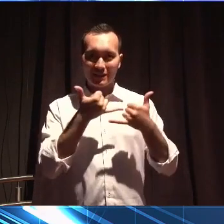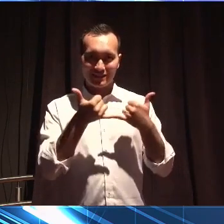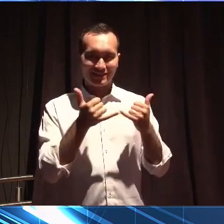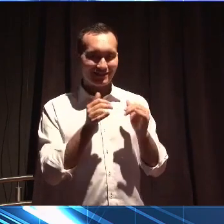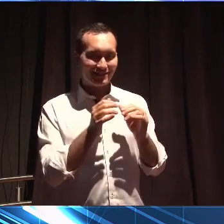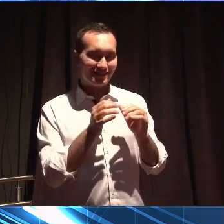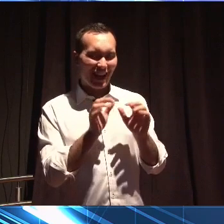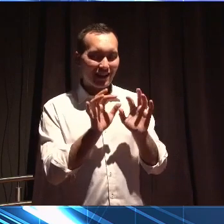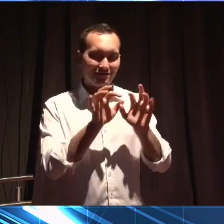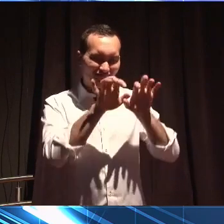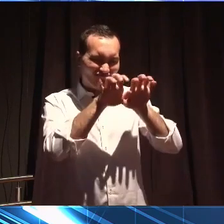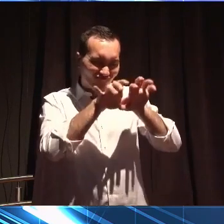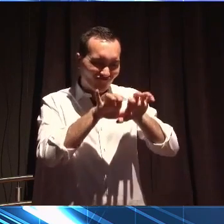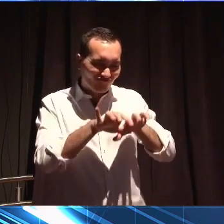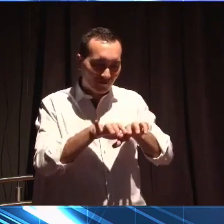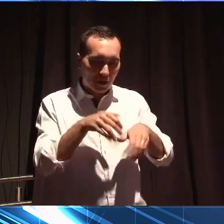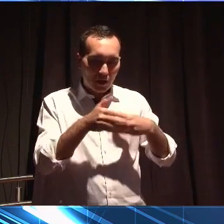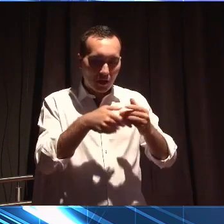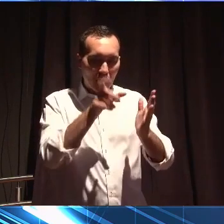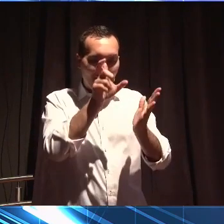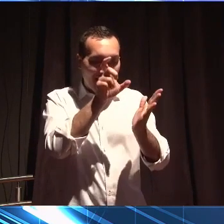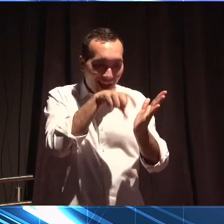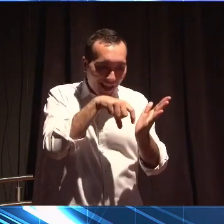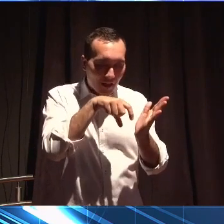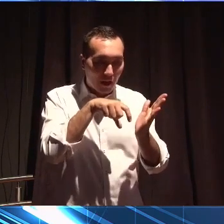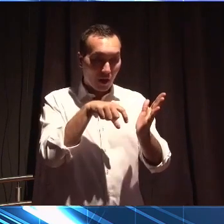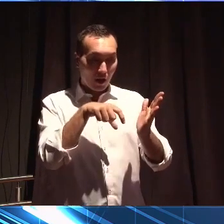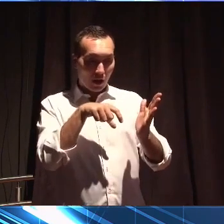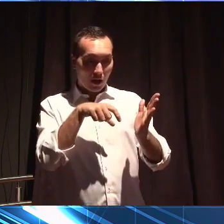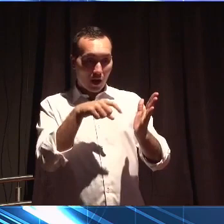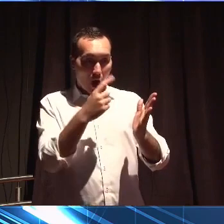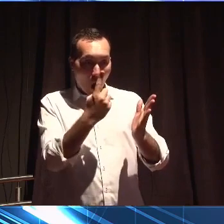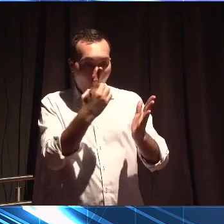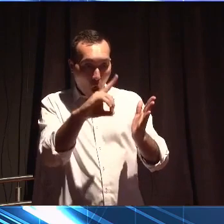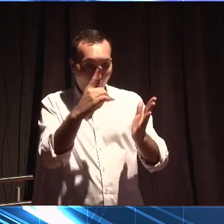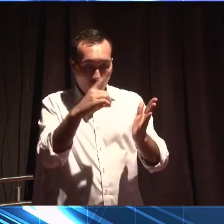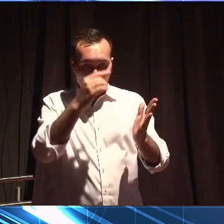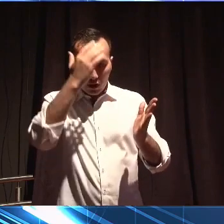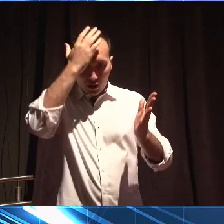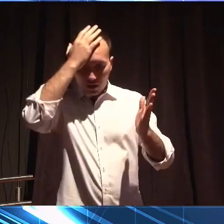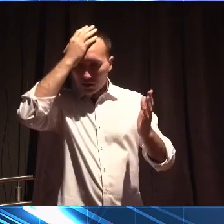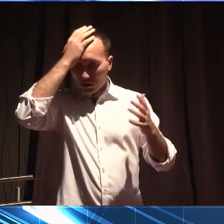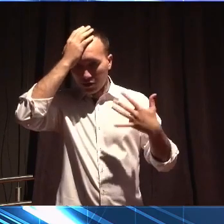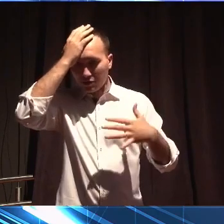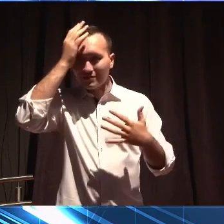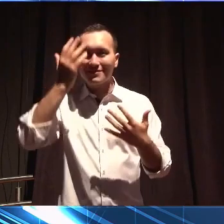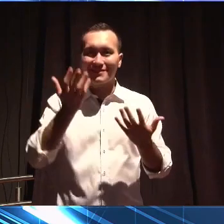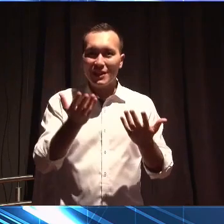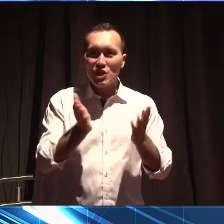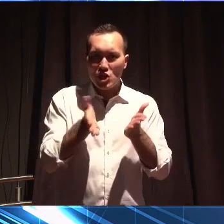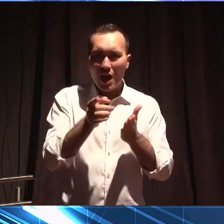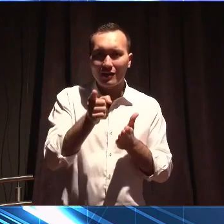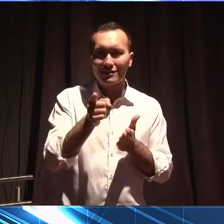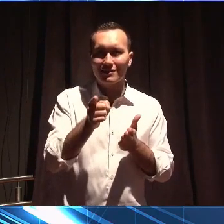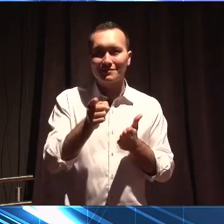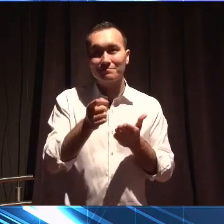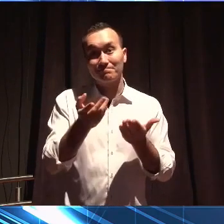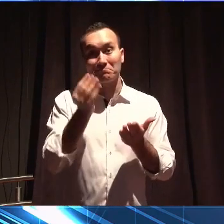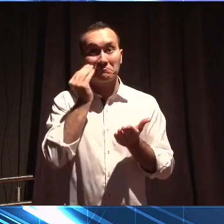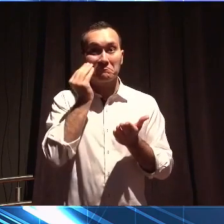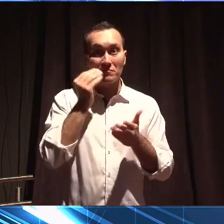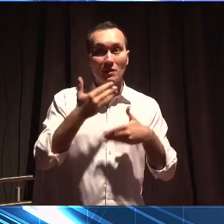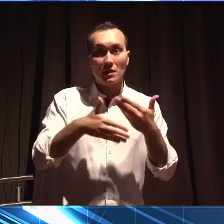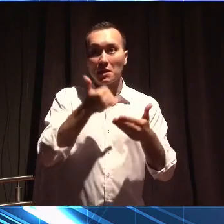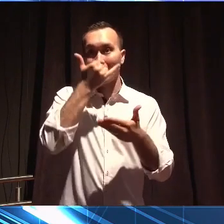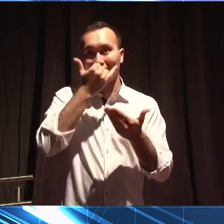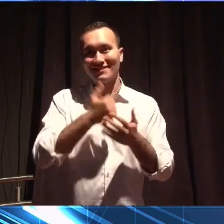acabou gastando mais do que a fatura do cartão, né? O dólar está caro, né? O dólar está caro, você toma um susto. Então, falando um pouco,